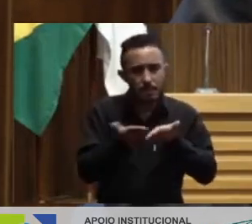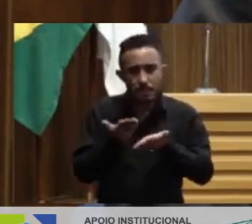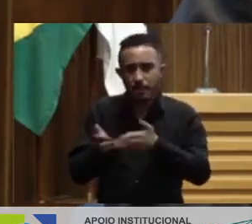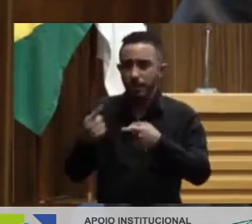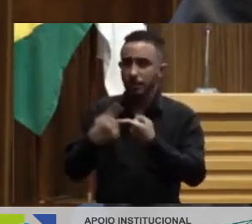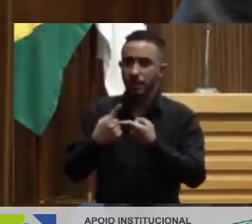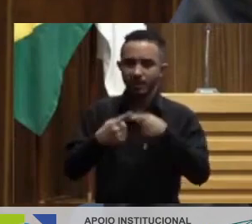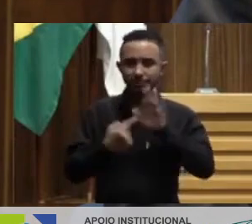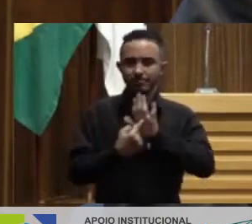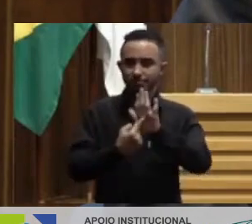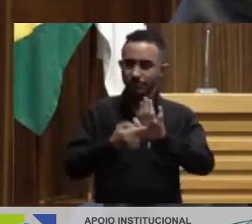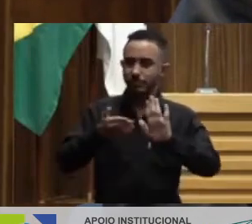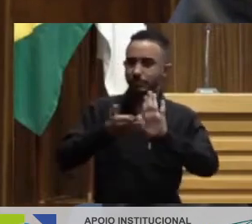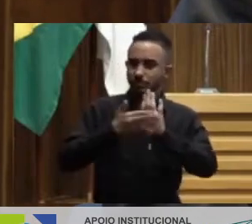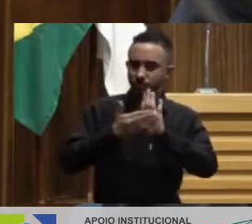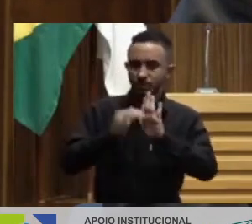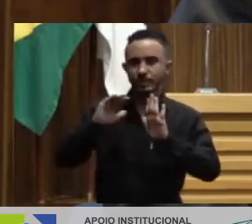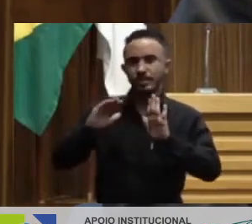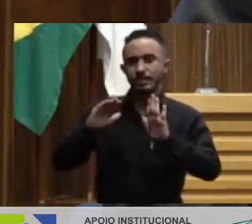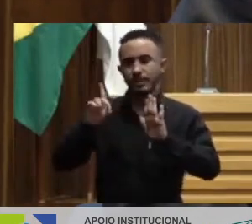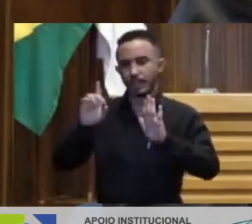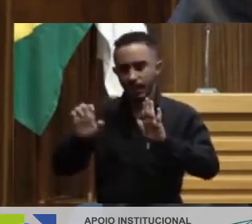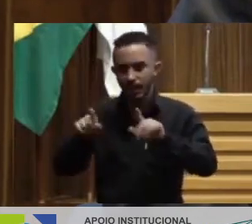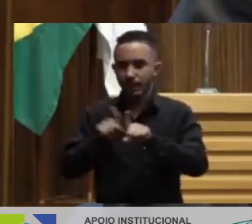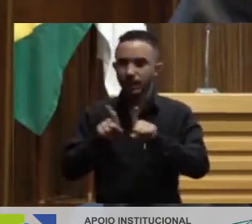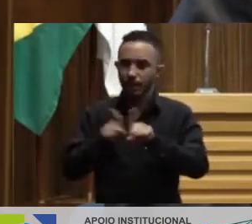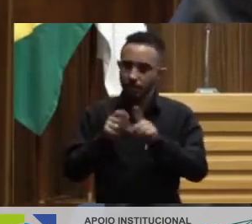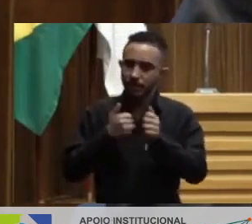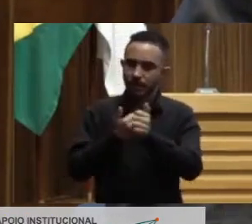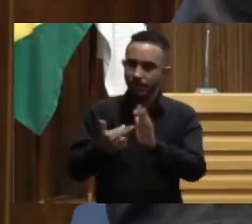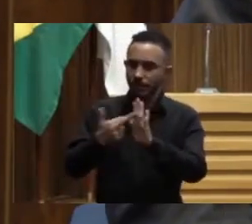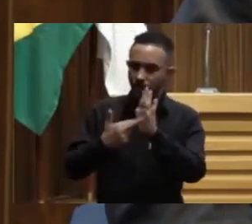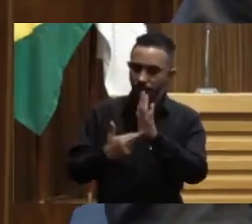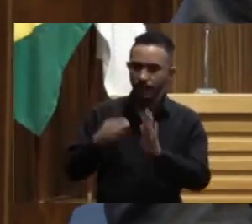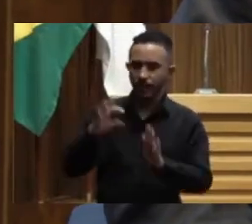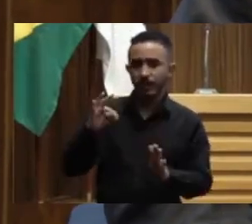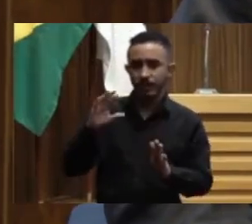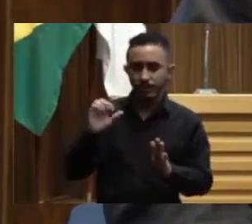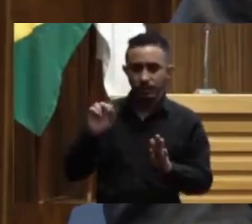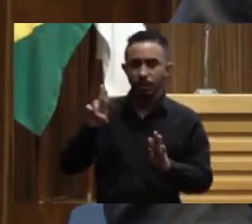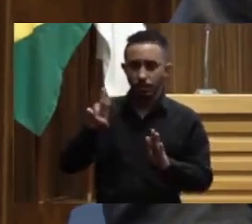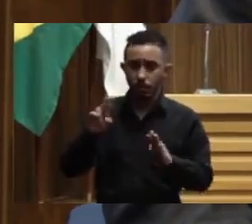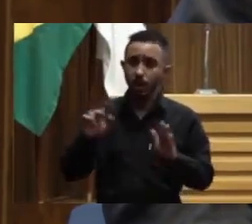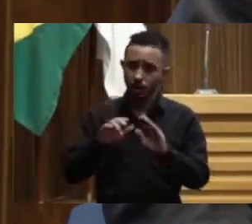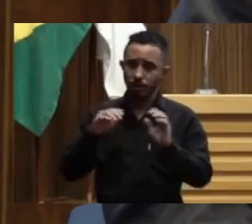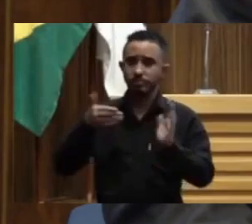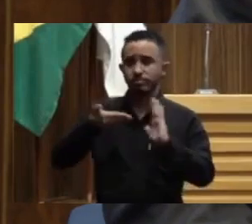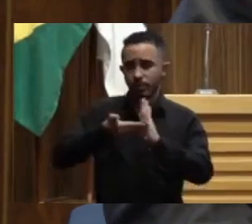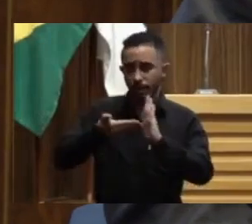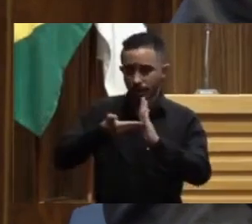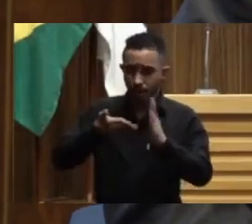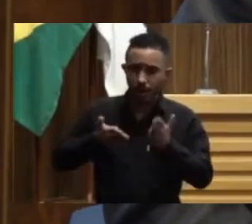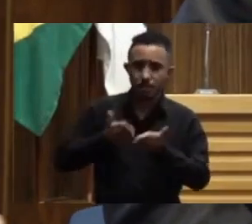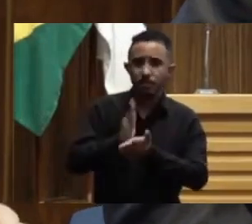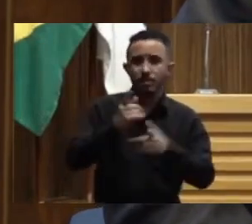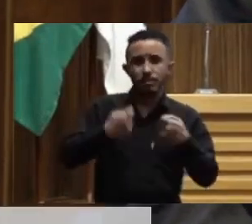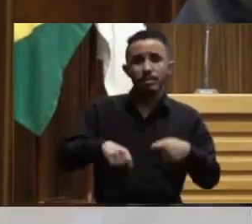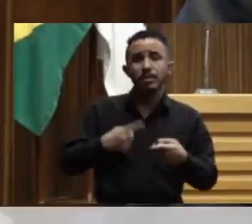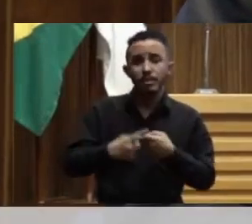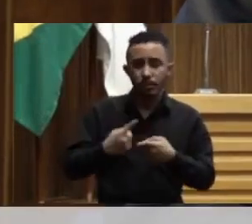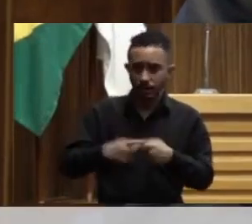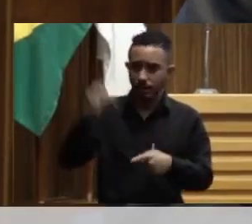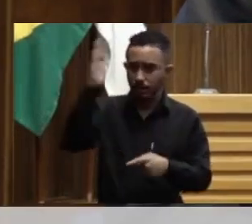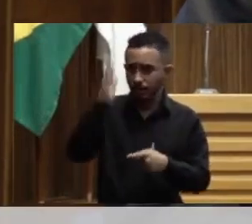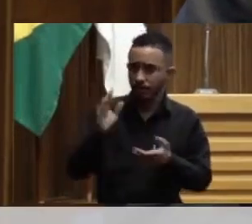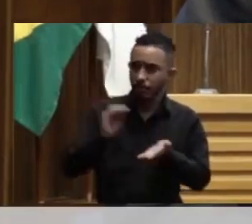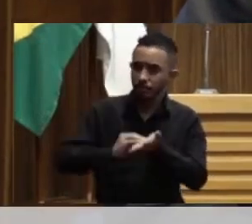proposta alinhada com a OCDE e com todas as recomendações do Tribunal de Contas da União. E o Congresso agora precisa respaldar, porque o país precisa de mais crédito e mais